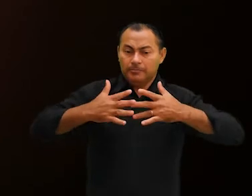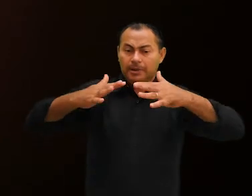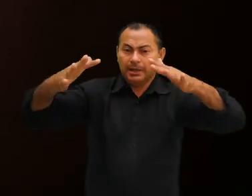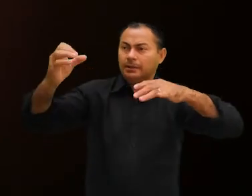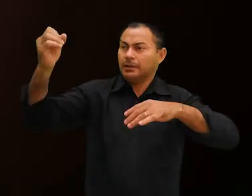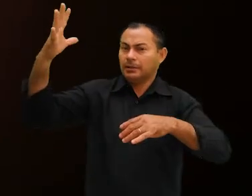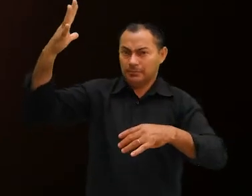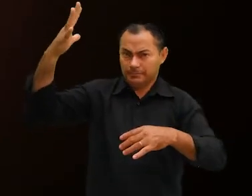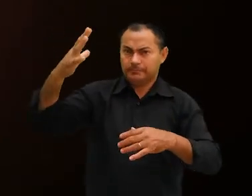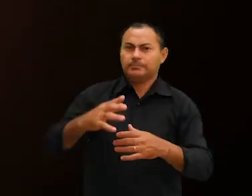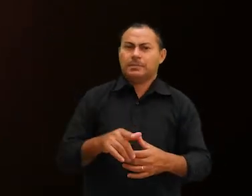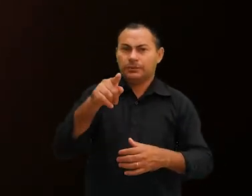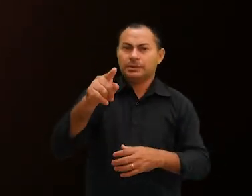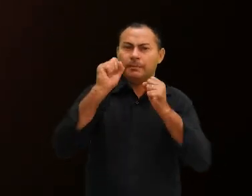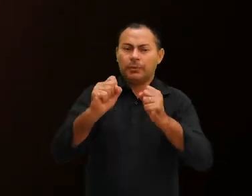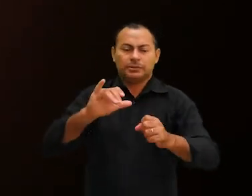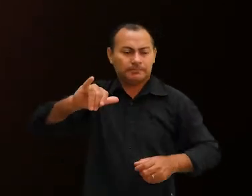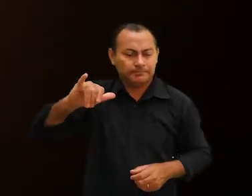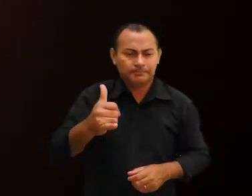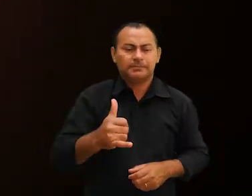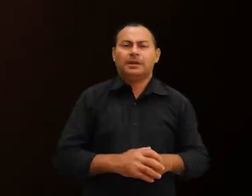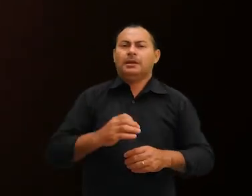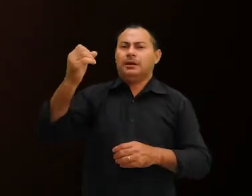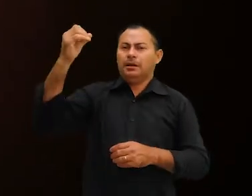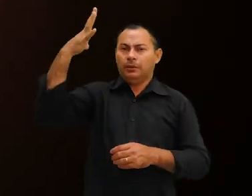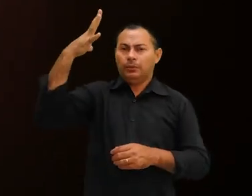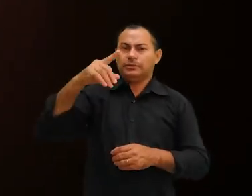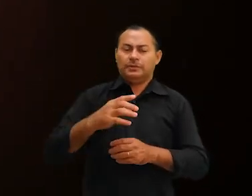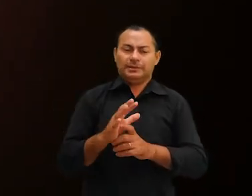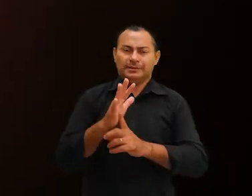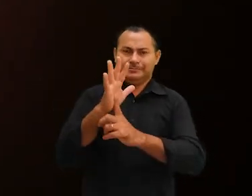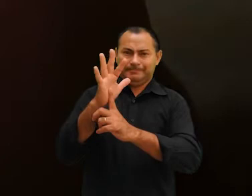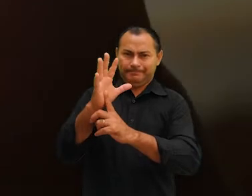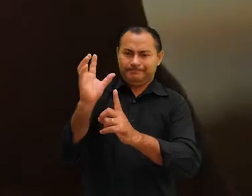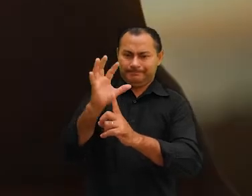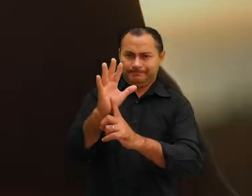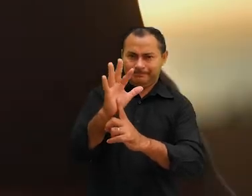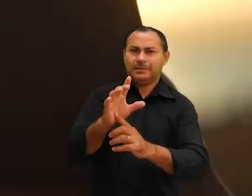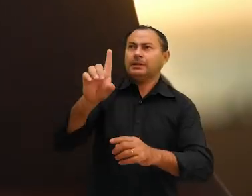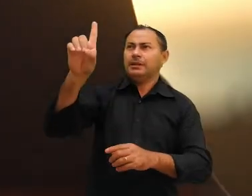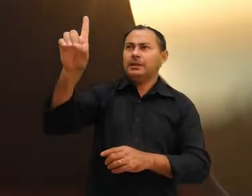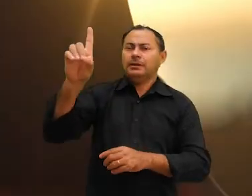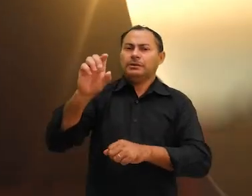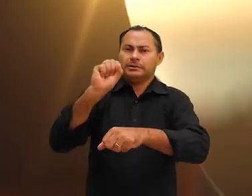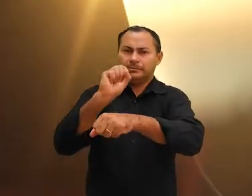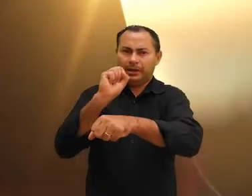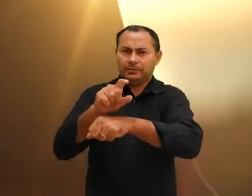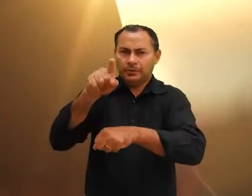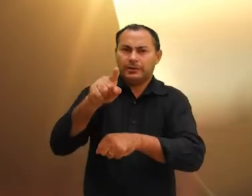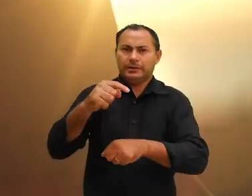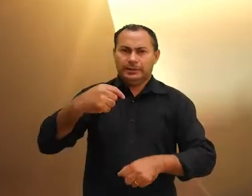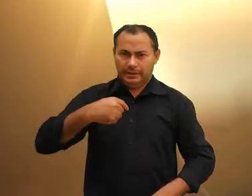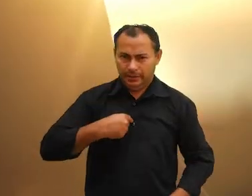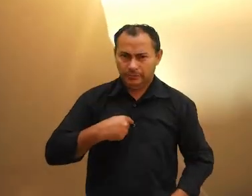possa ver o brilho daquela luz para que você possa aproveitar aquela luz que você acendeu Deus está